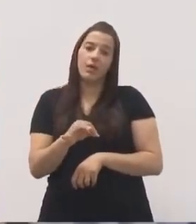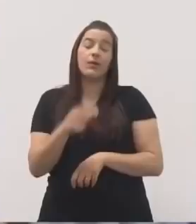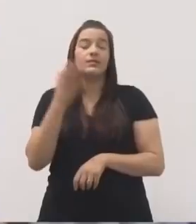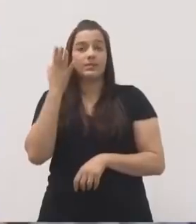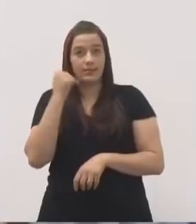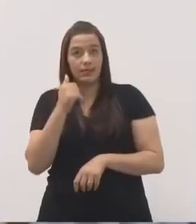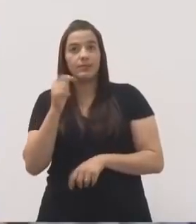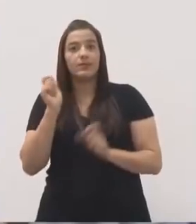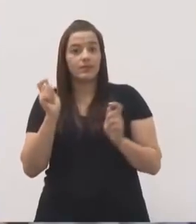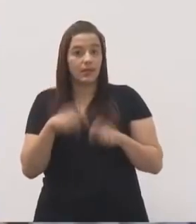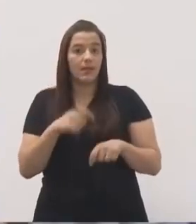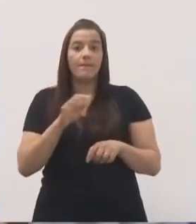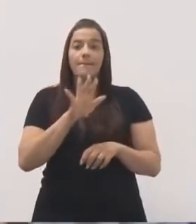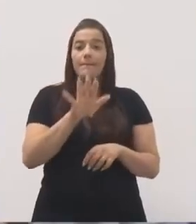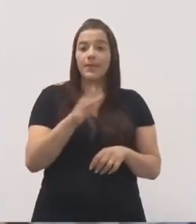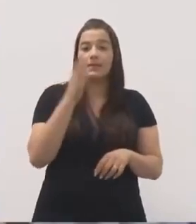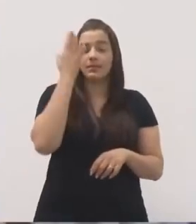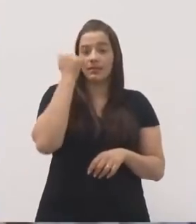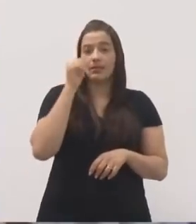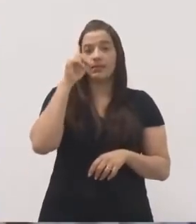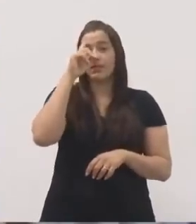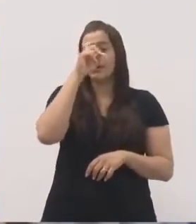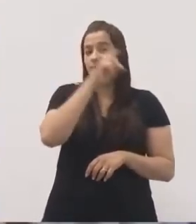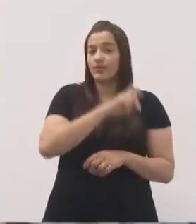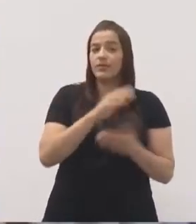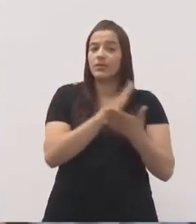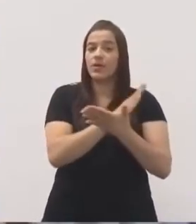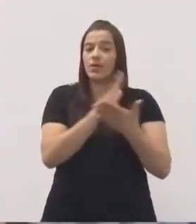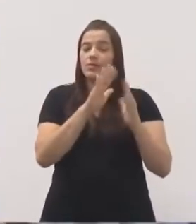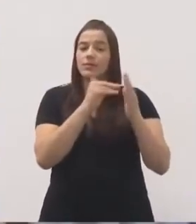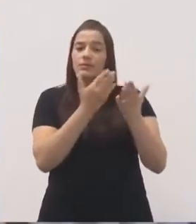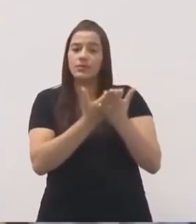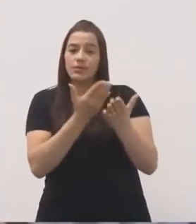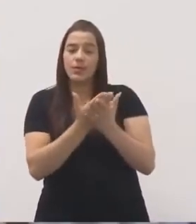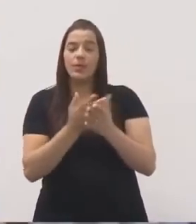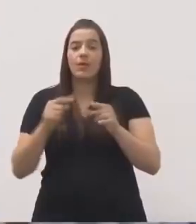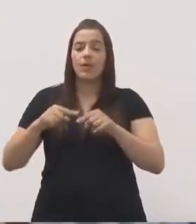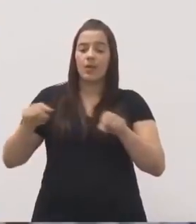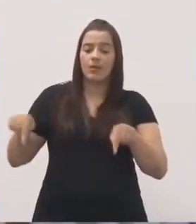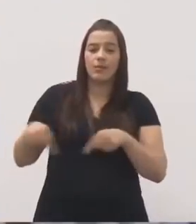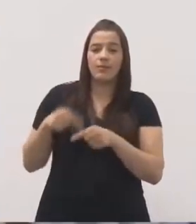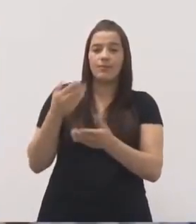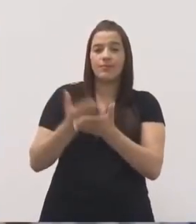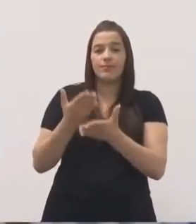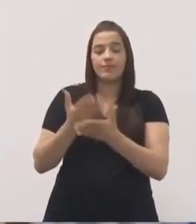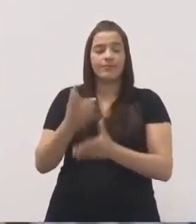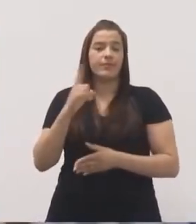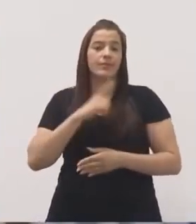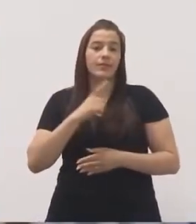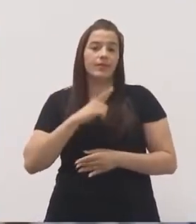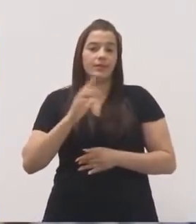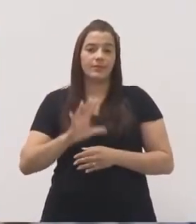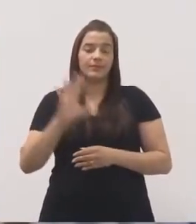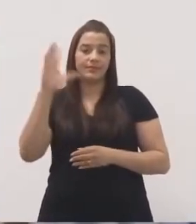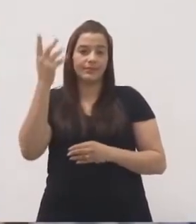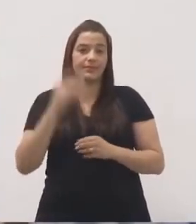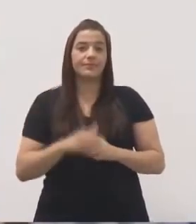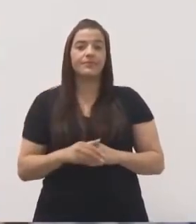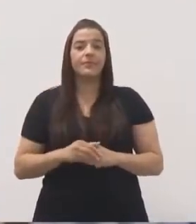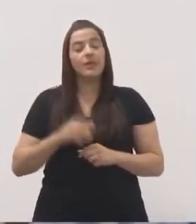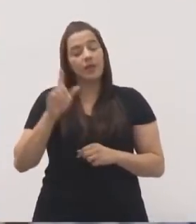das dificuldades que algumas escolas, algumas turmas vão enfrentar. Né? São